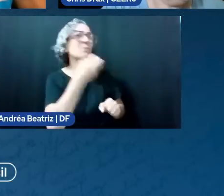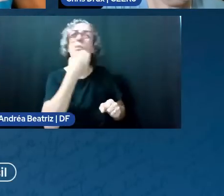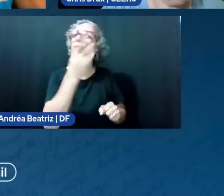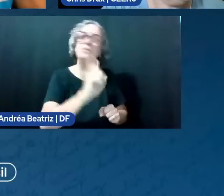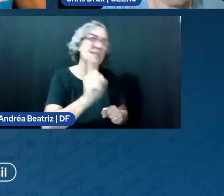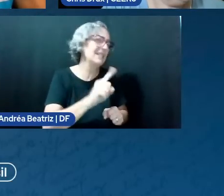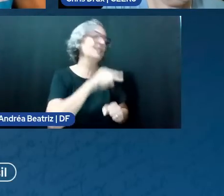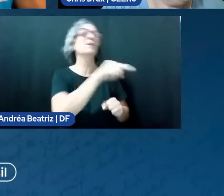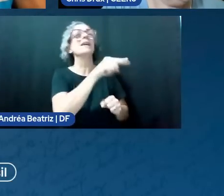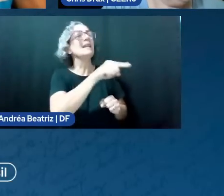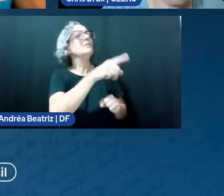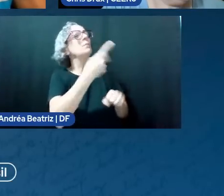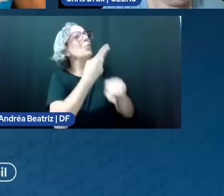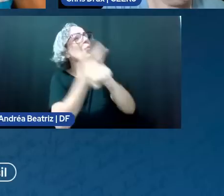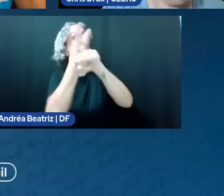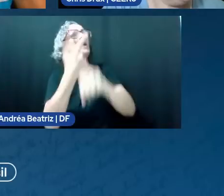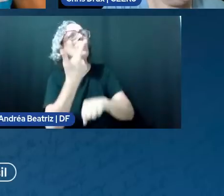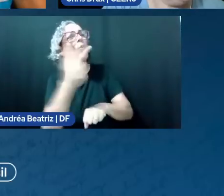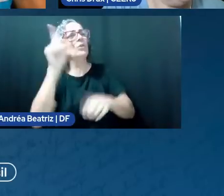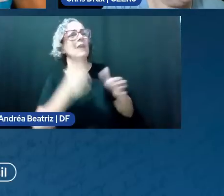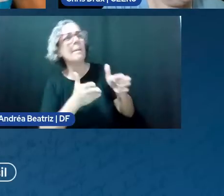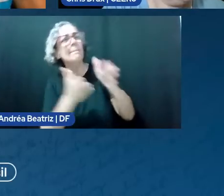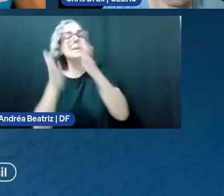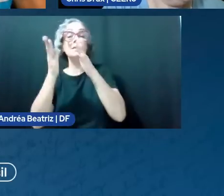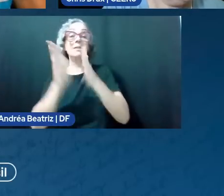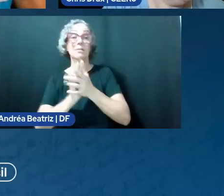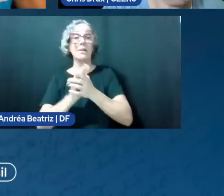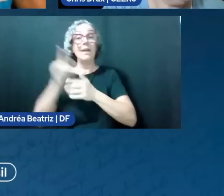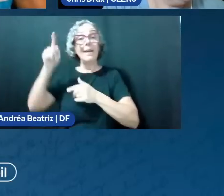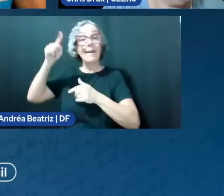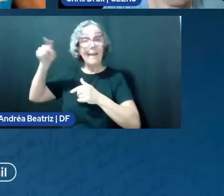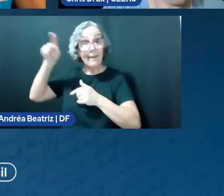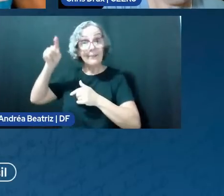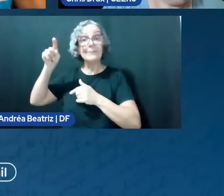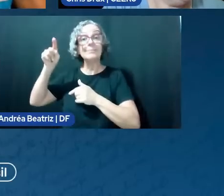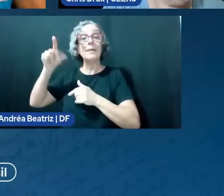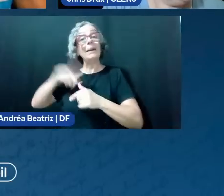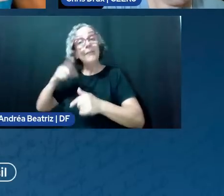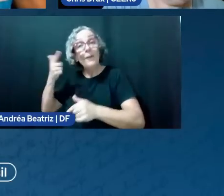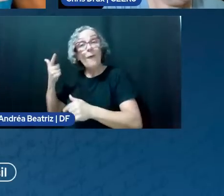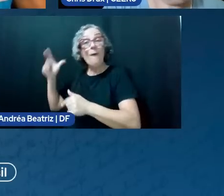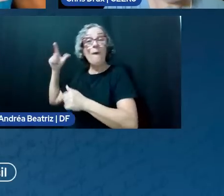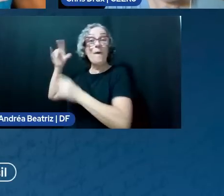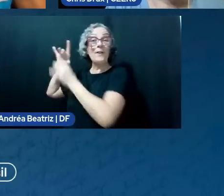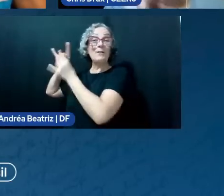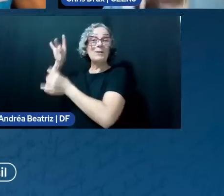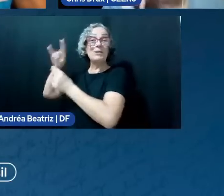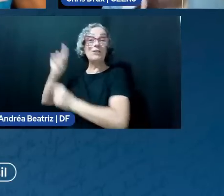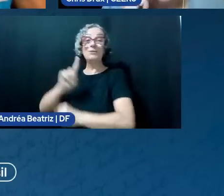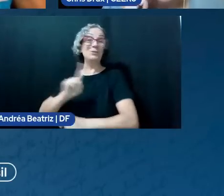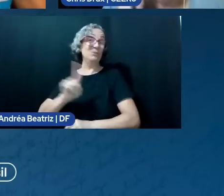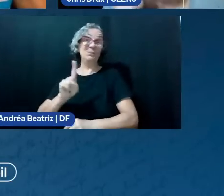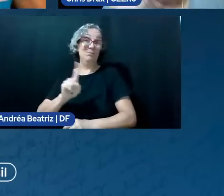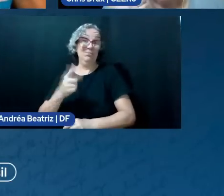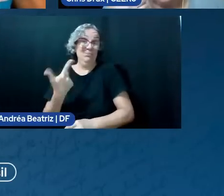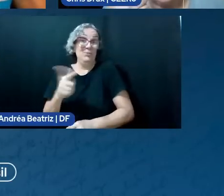imperfeições morais, estes outros, que não estão preocupados com o nosso futuro espiritual, né,